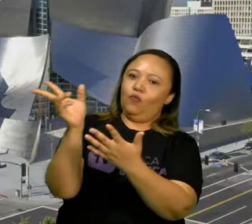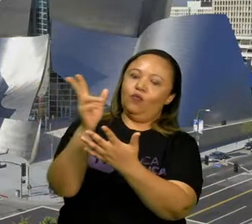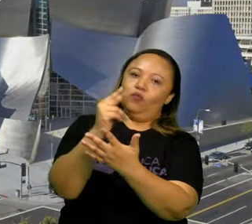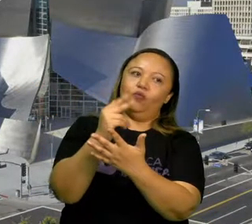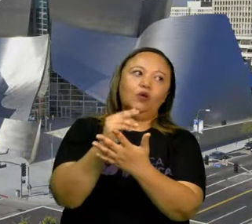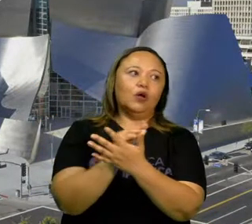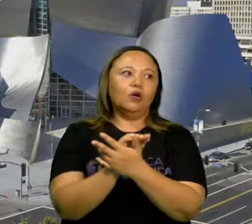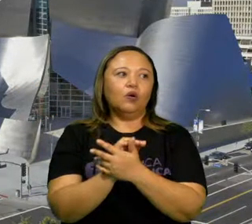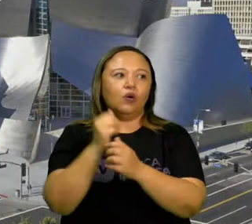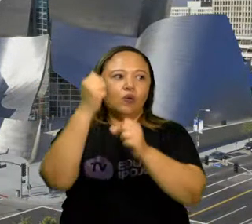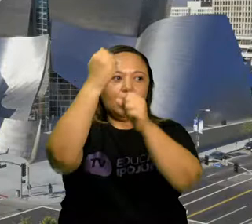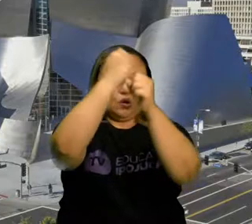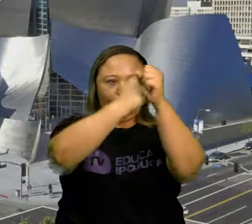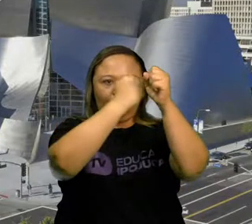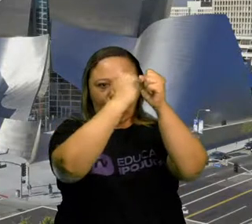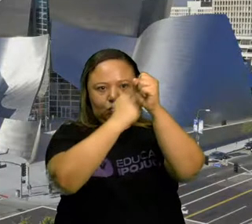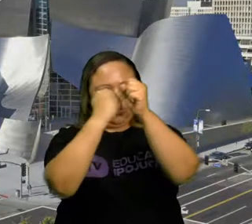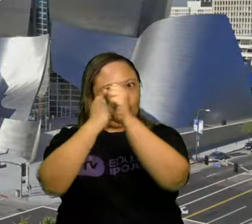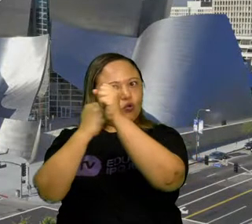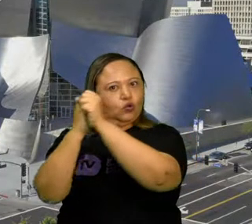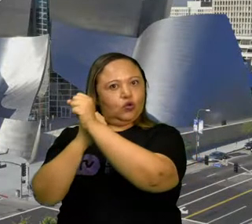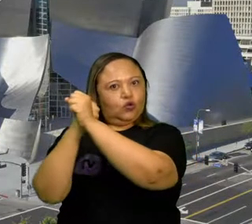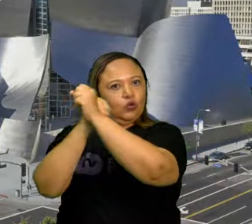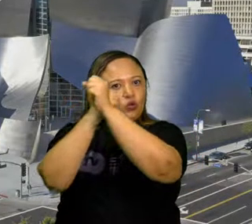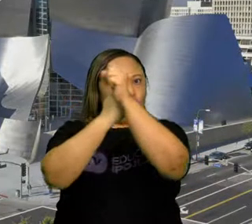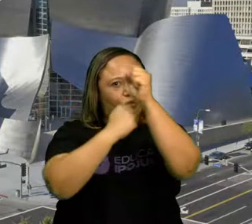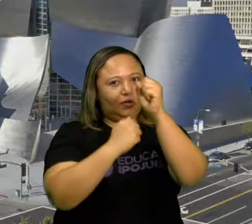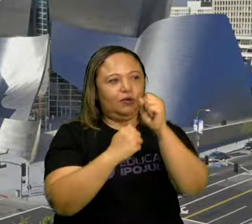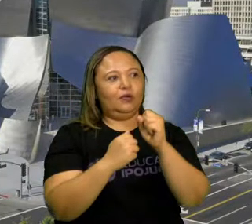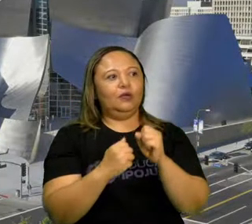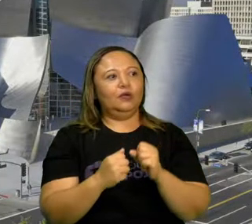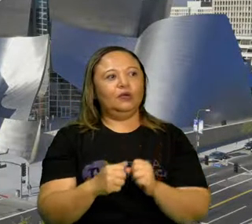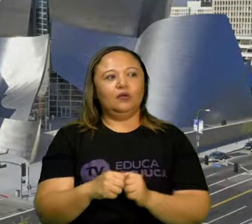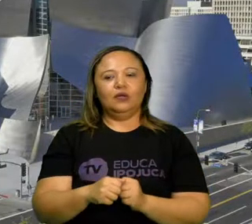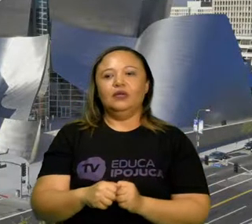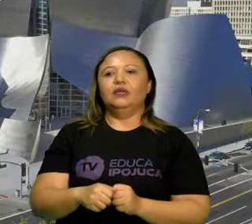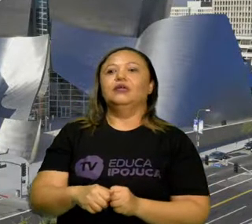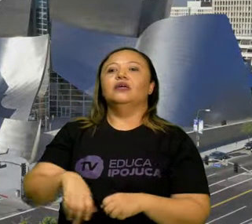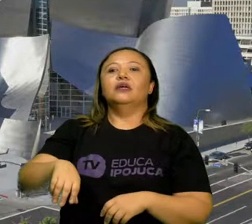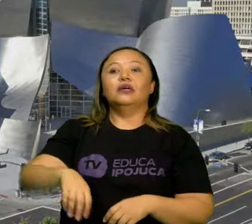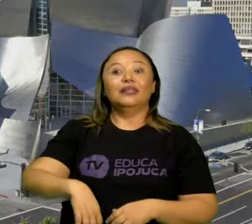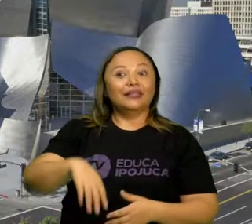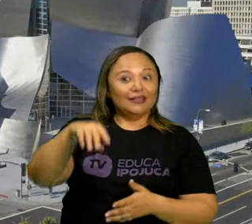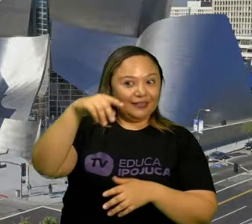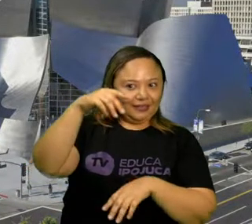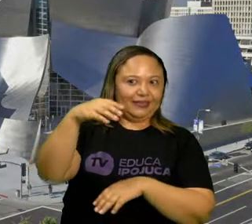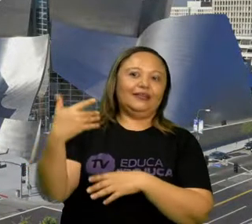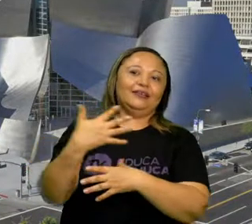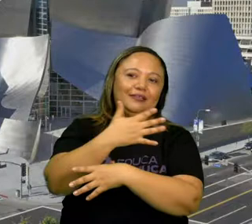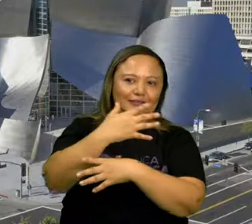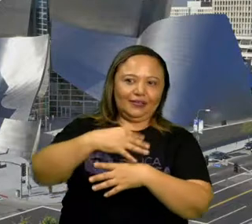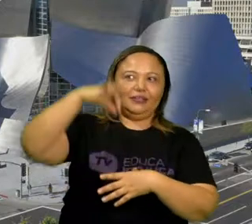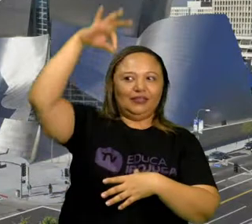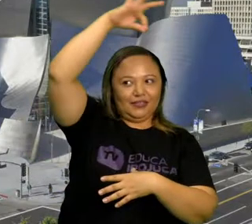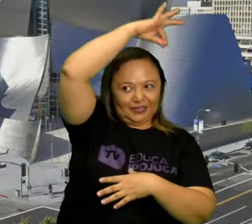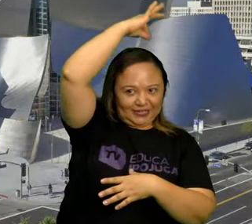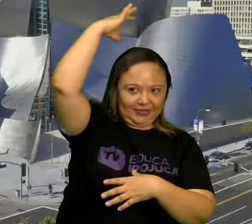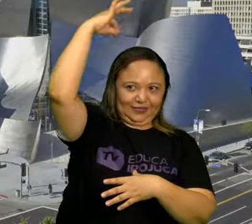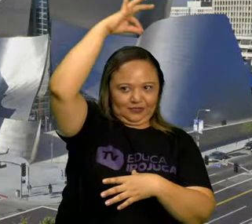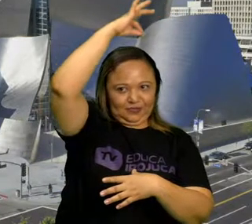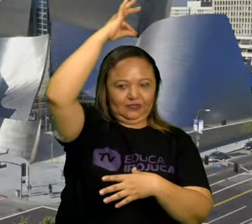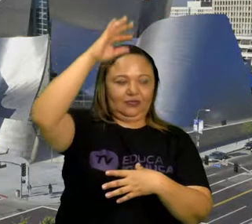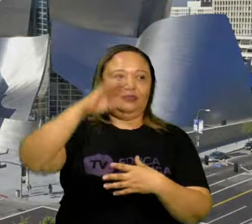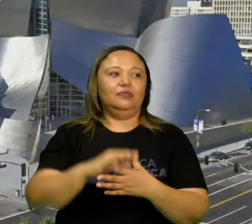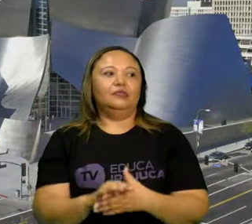uma escultura que é um monumento Tomie Ohtake que tá na cidade de Santos aqui você tem uma performance